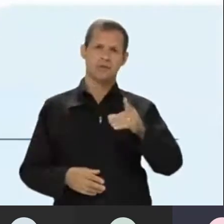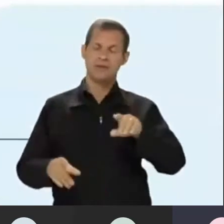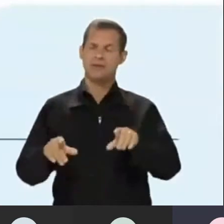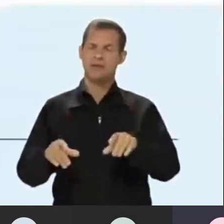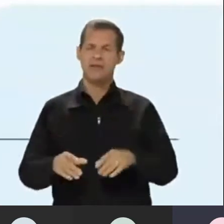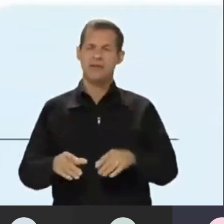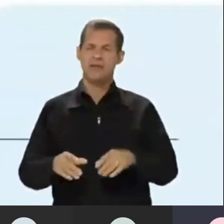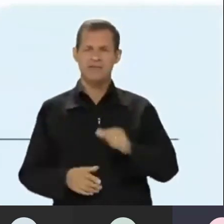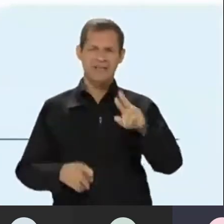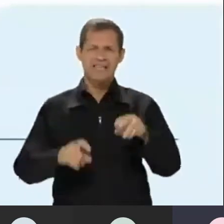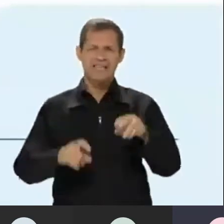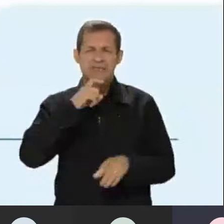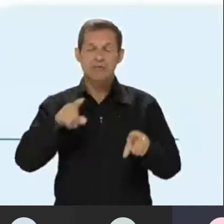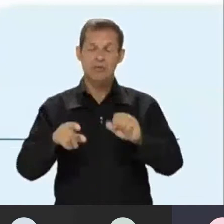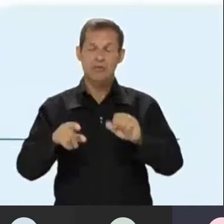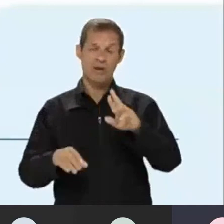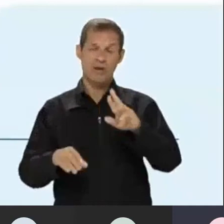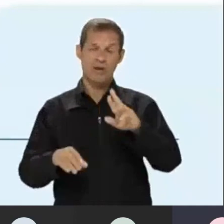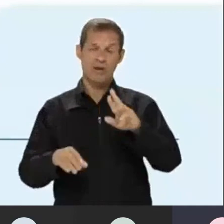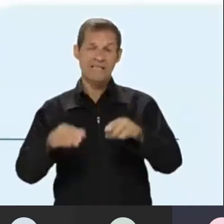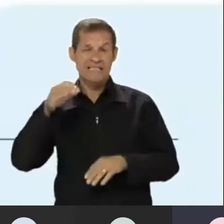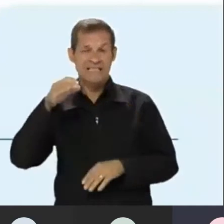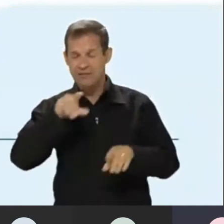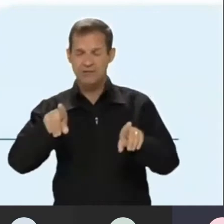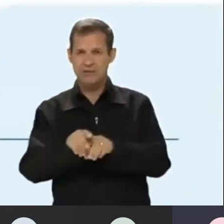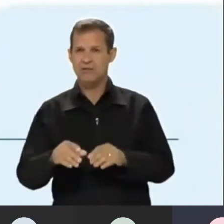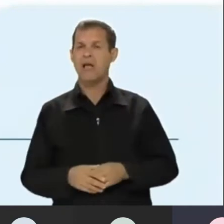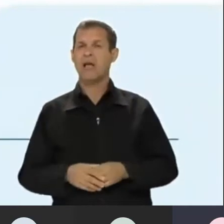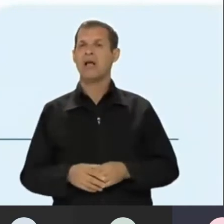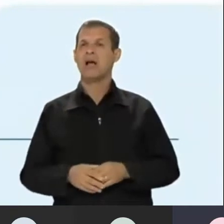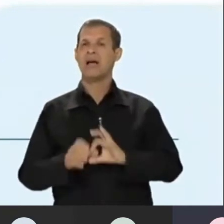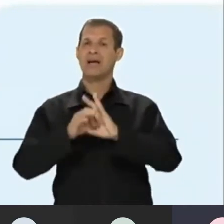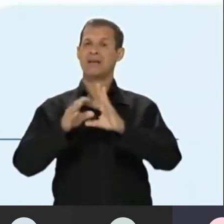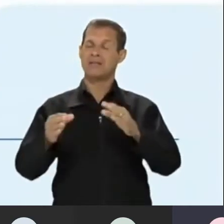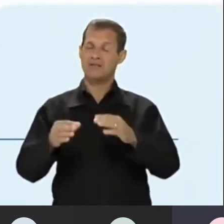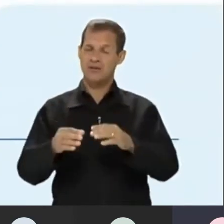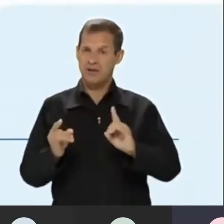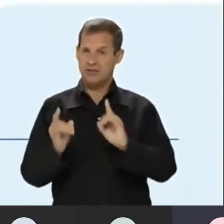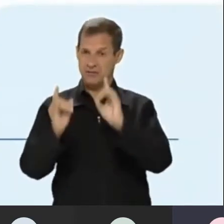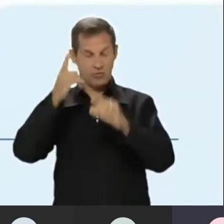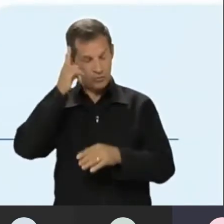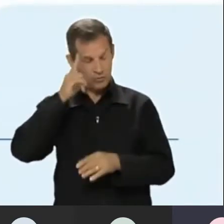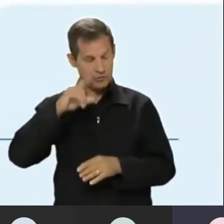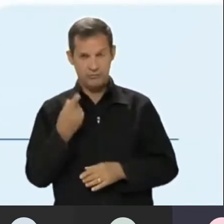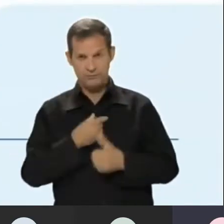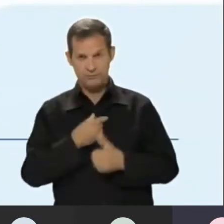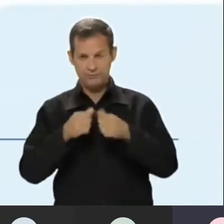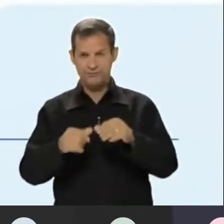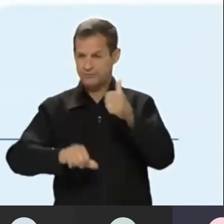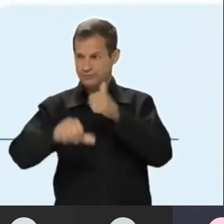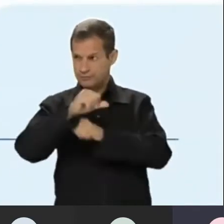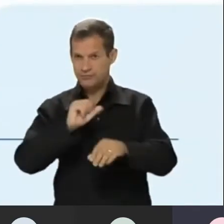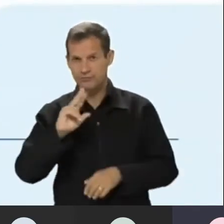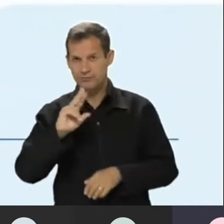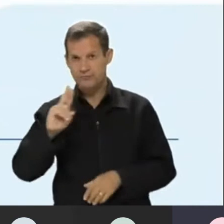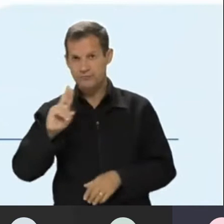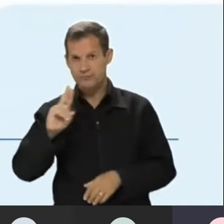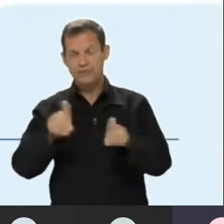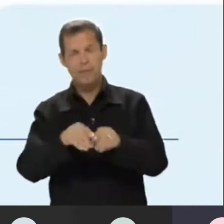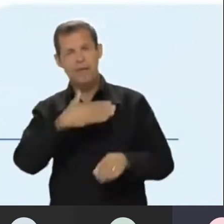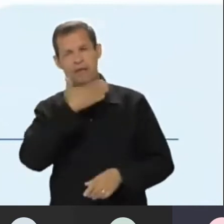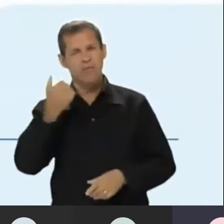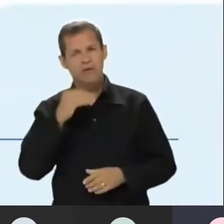trazem esse ar mais frio, e o ar mais quente, que é menos denso, ele tende a subir e sair da edificação. A gente consegue essa renovação e